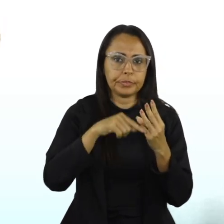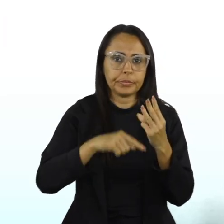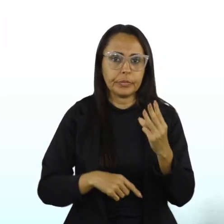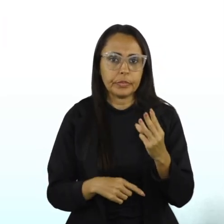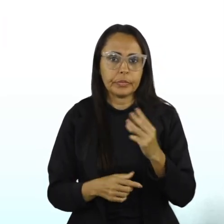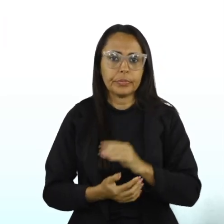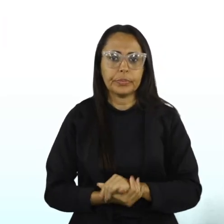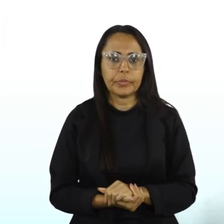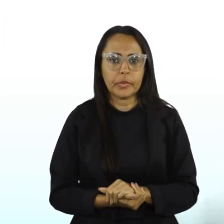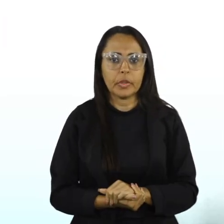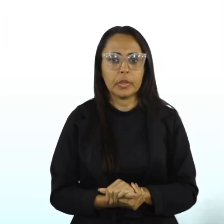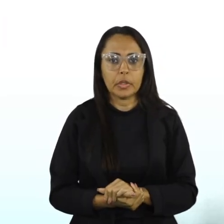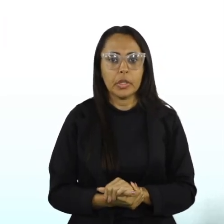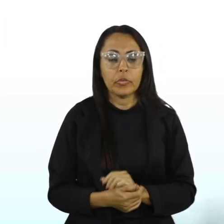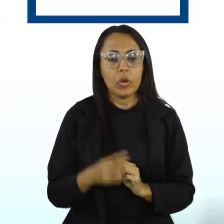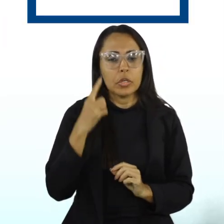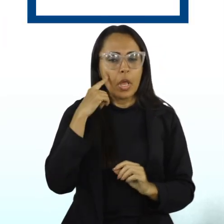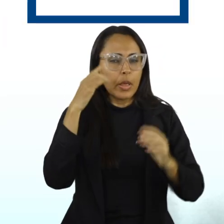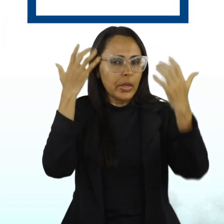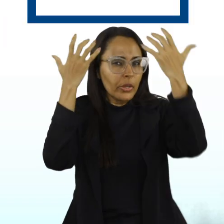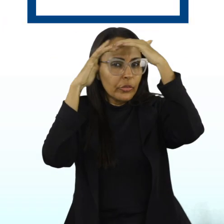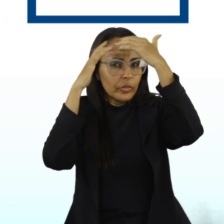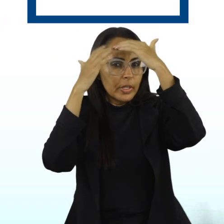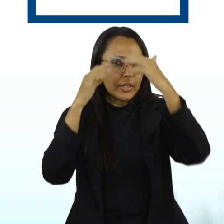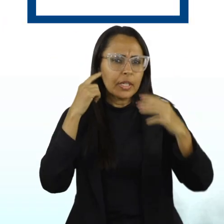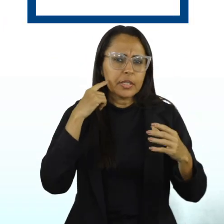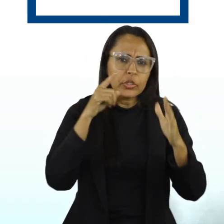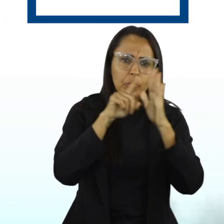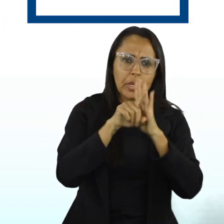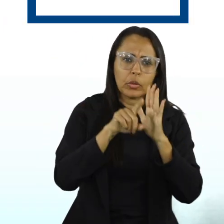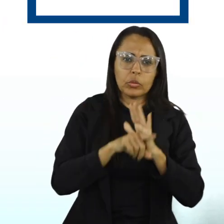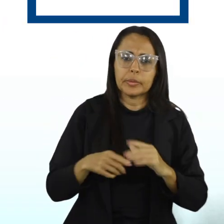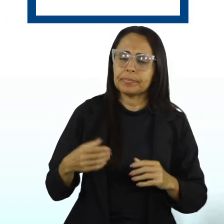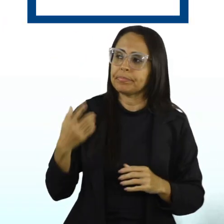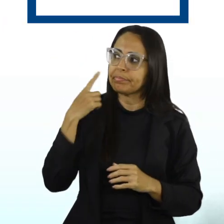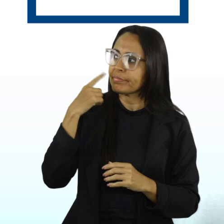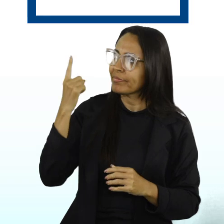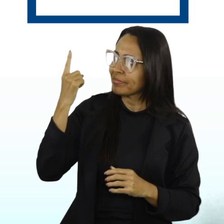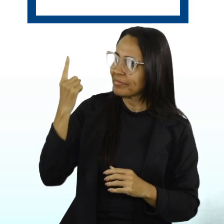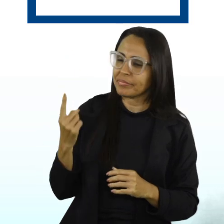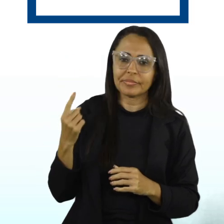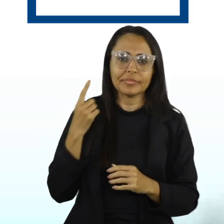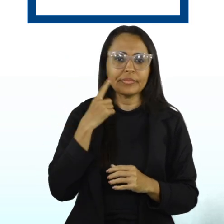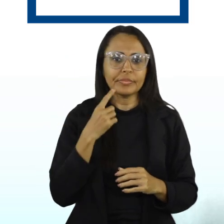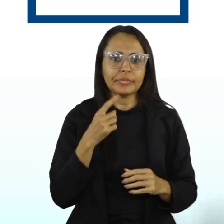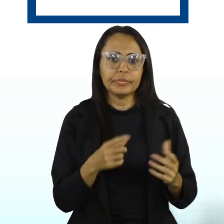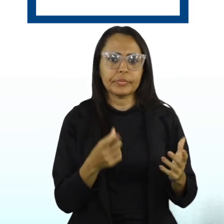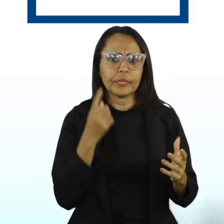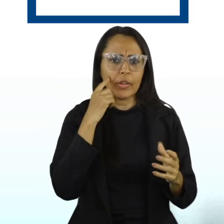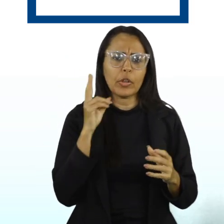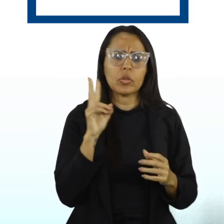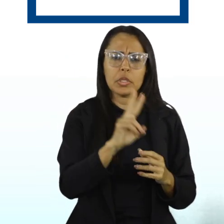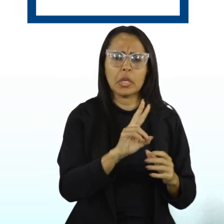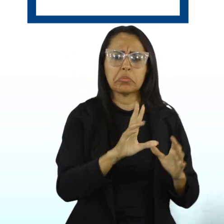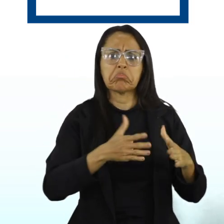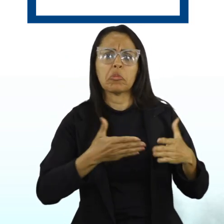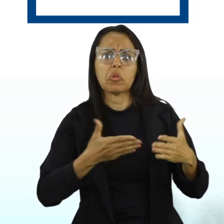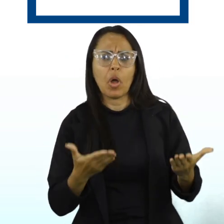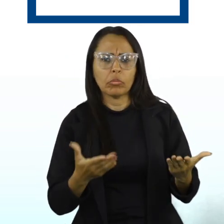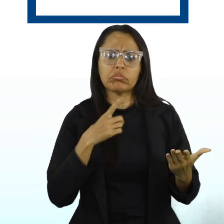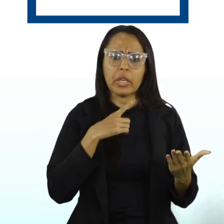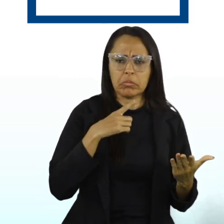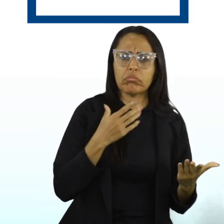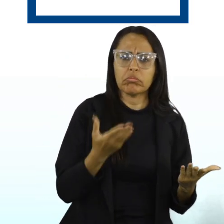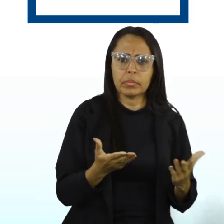quem vai, que horas volta, eu quero que você também aprenda a fazer essas 3 perguntinhas. A primeira dela, ele tem velocidade?